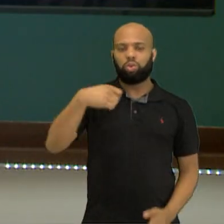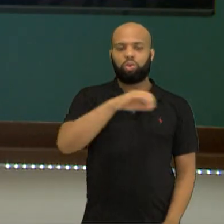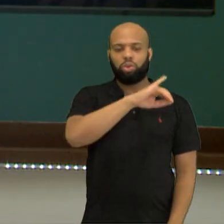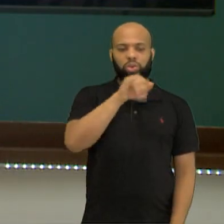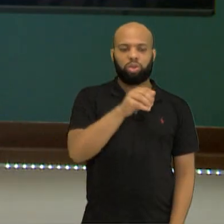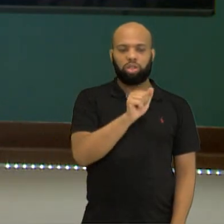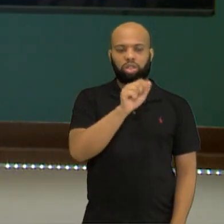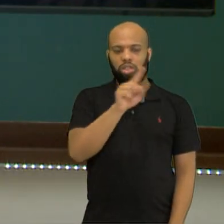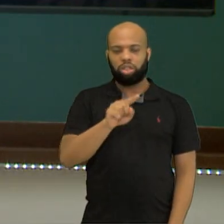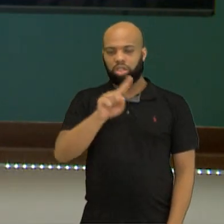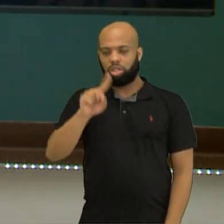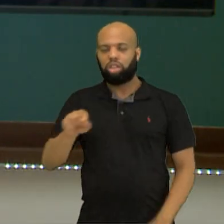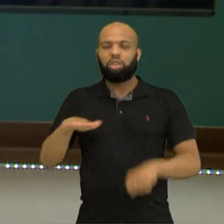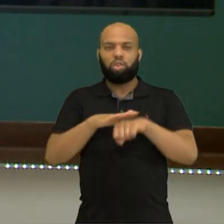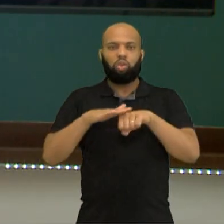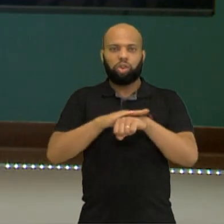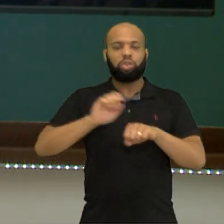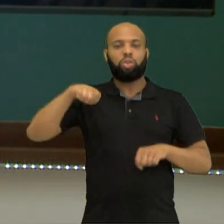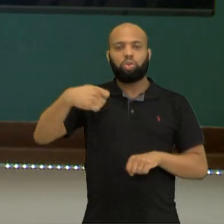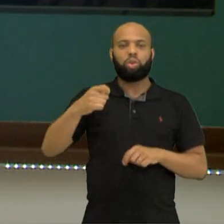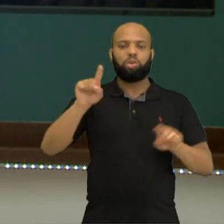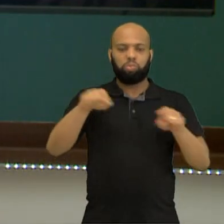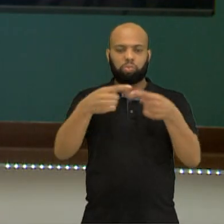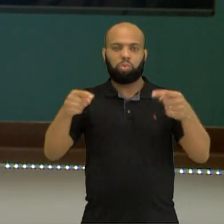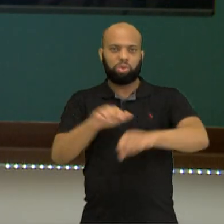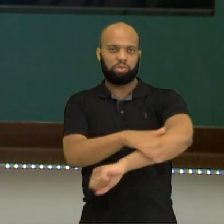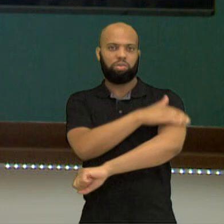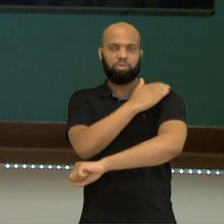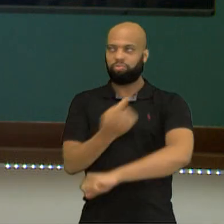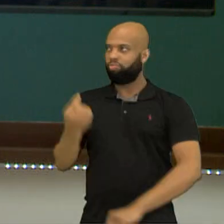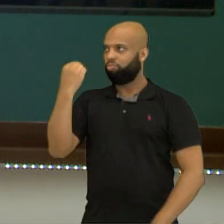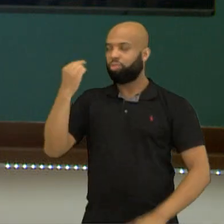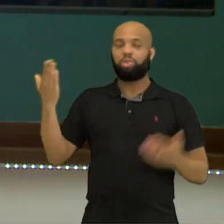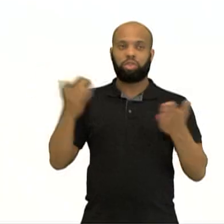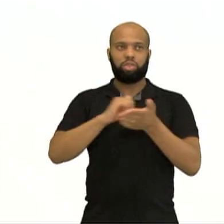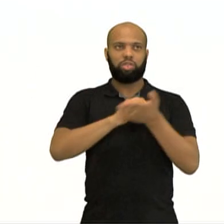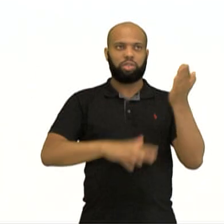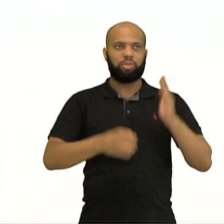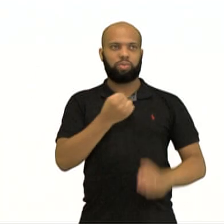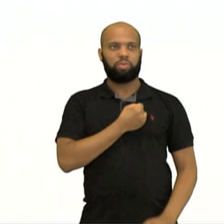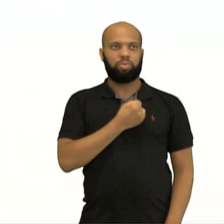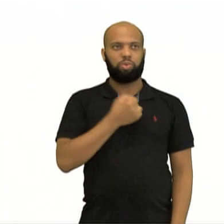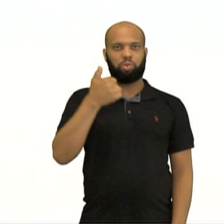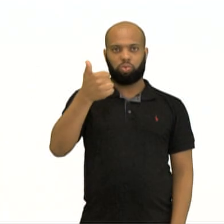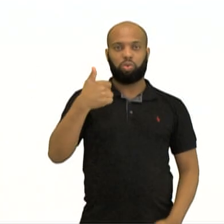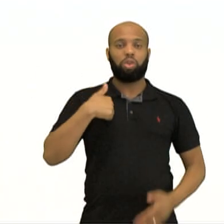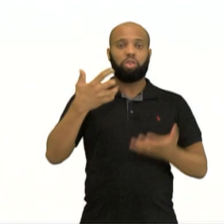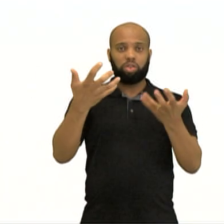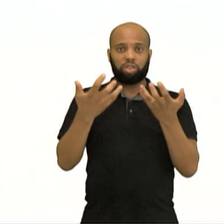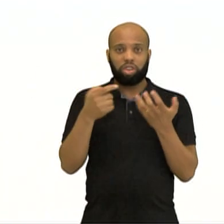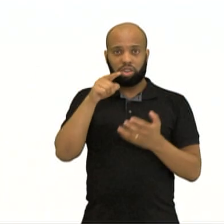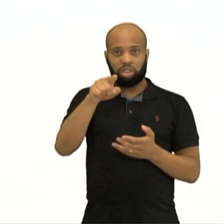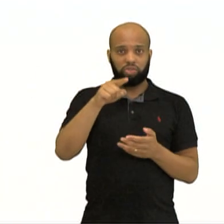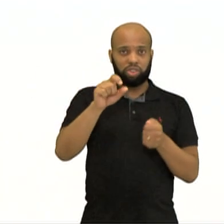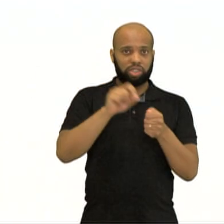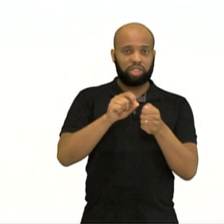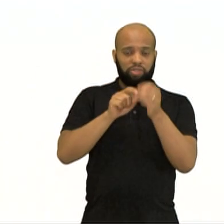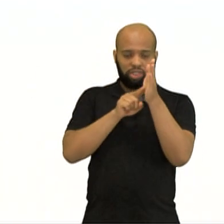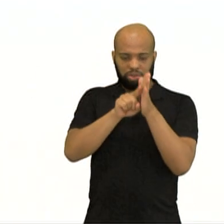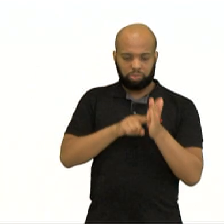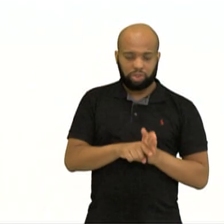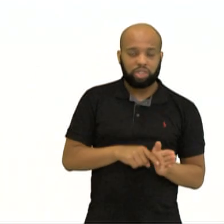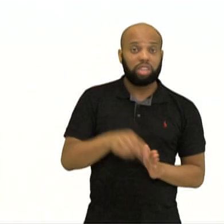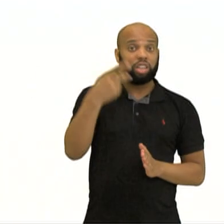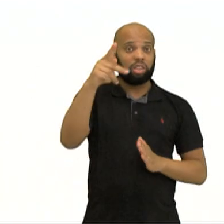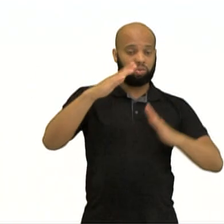jazz, conversamos um pouco sobre a música primitiva, vamos à nossa primeira atividade. Vamos agora reservar um momento para você pesquisar da